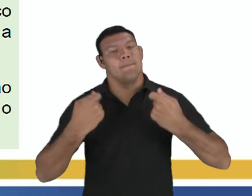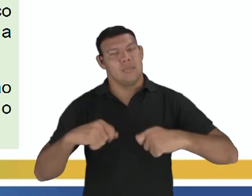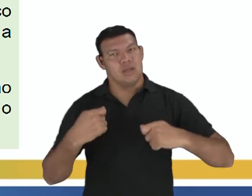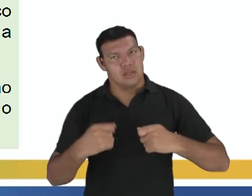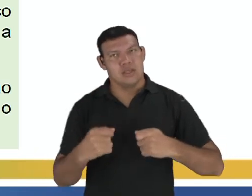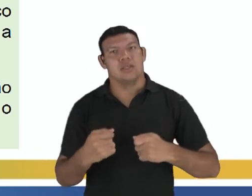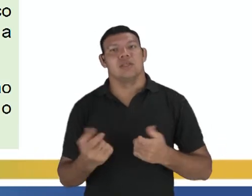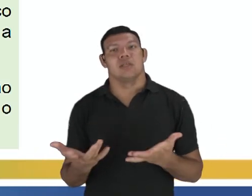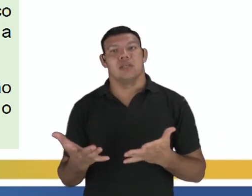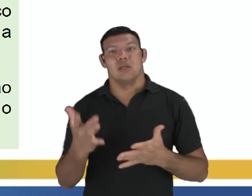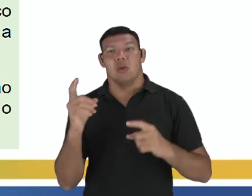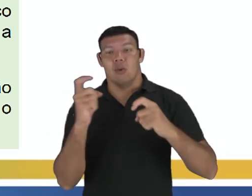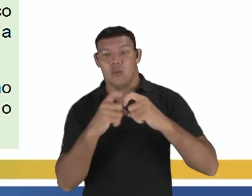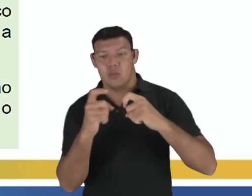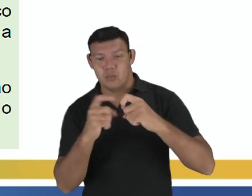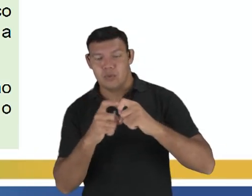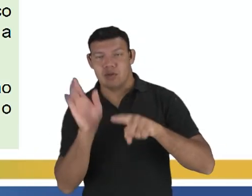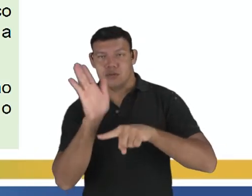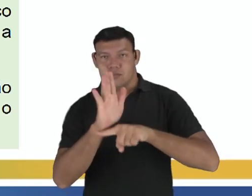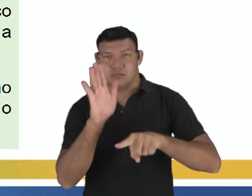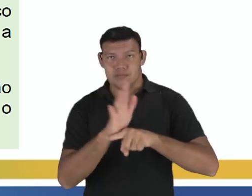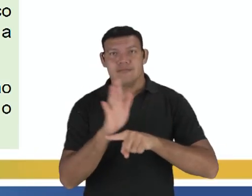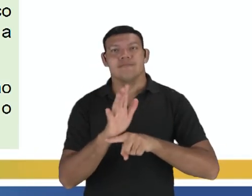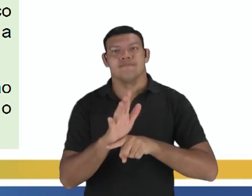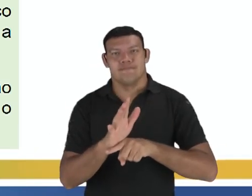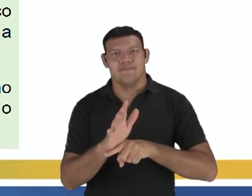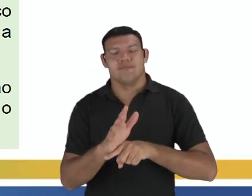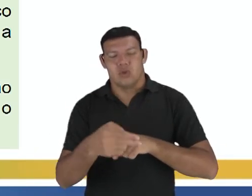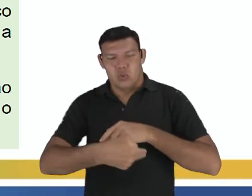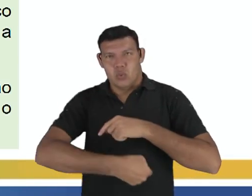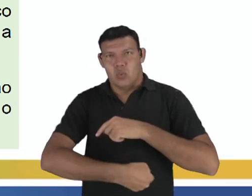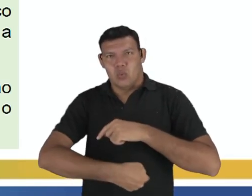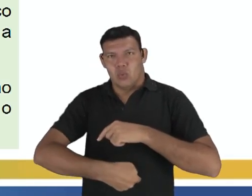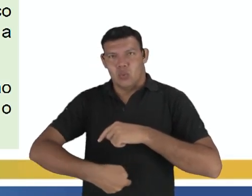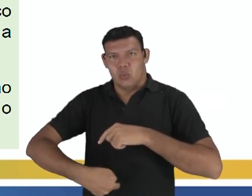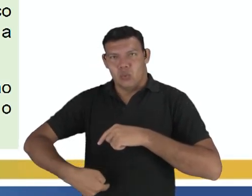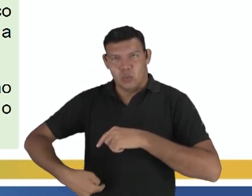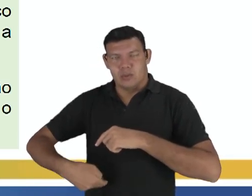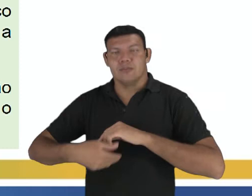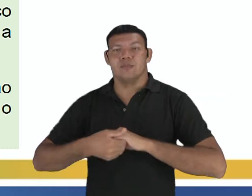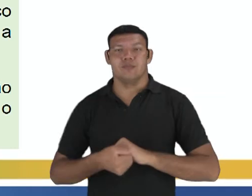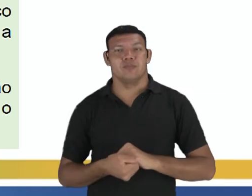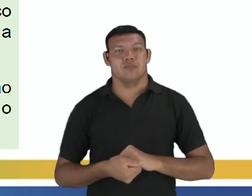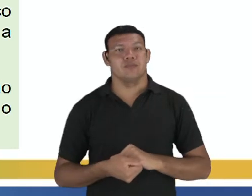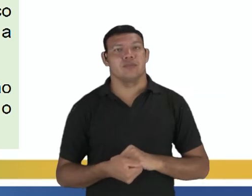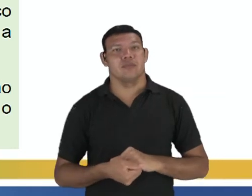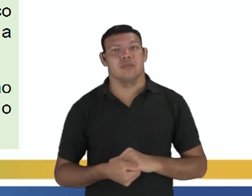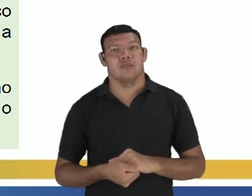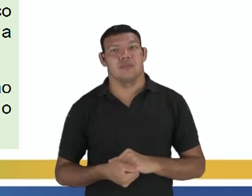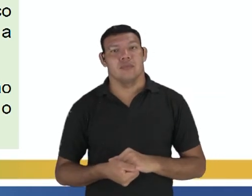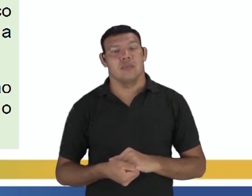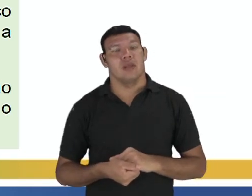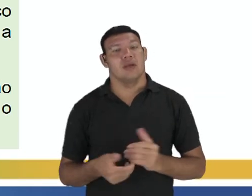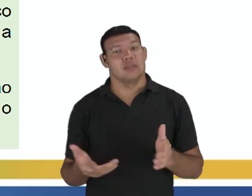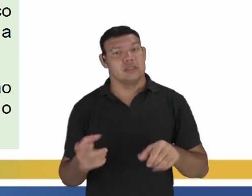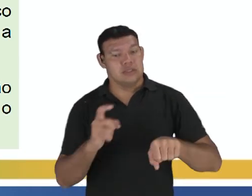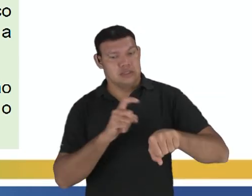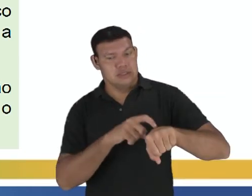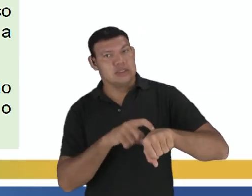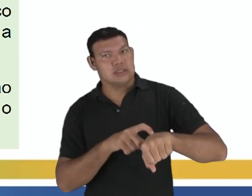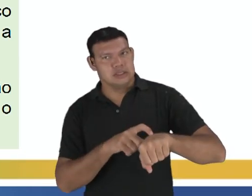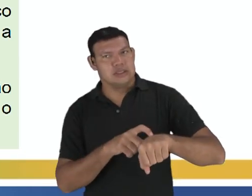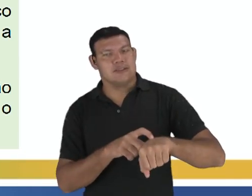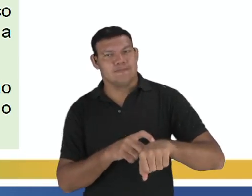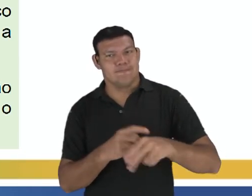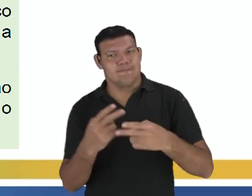ela vai precisar de uma intervenção cirúrgica para que seja retirado esse bebê do Seu útero tá esse processo já é um